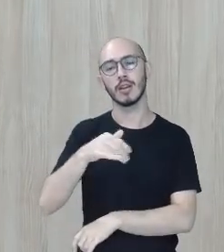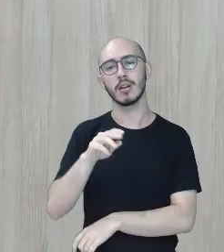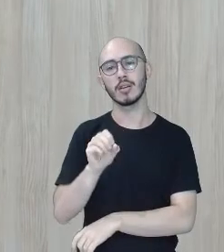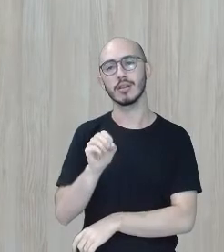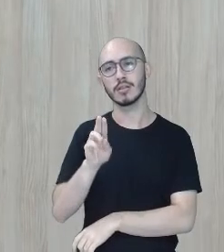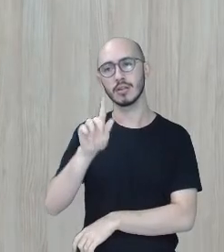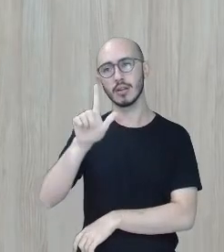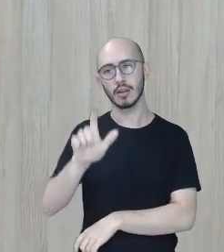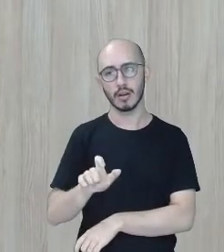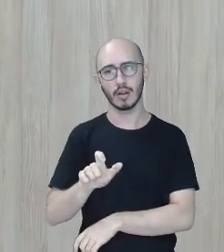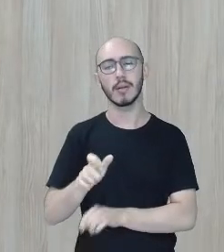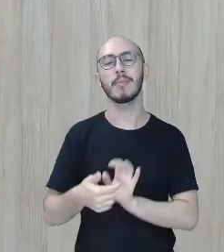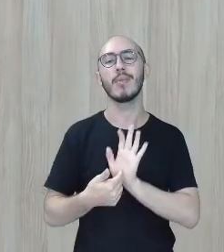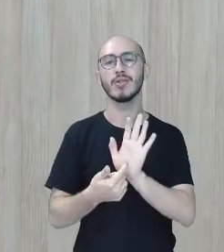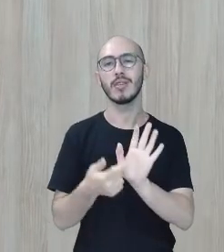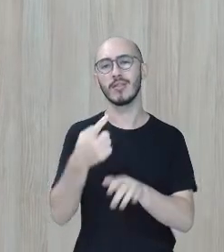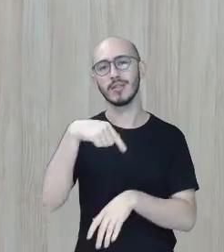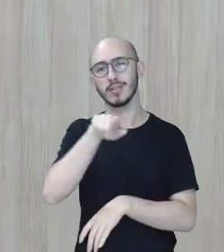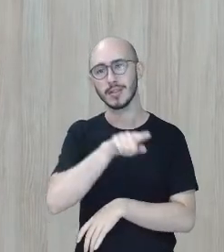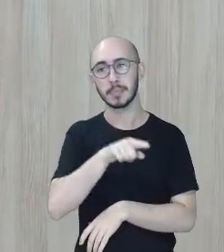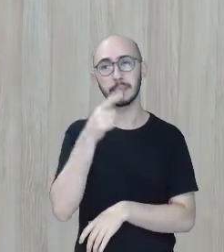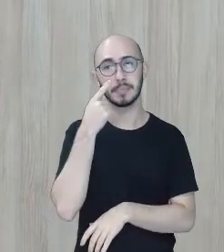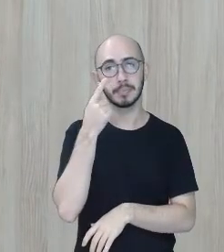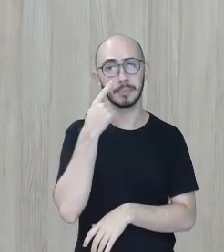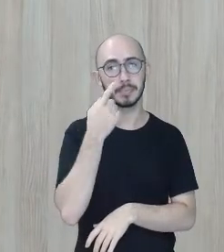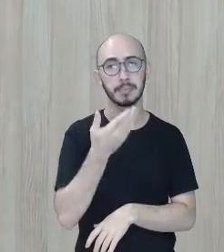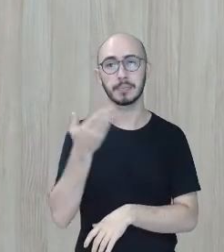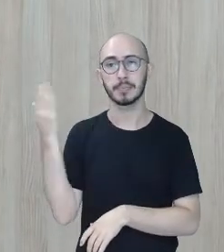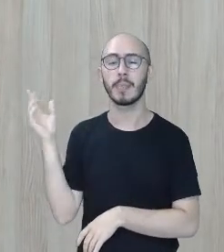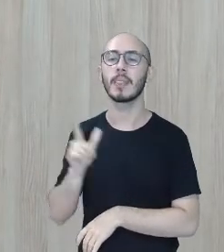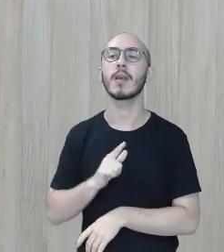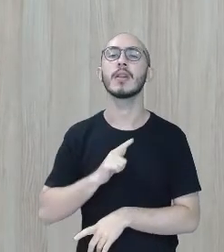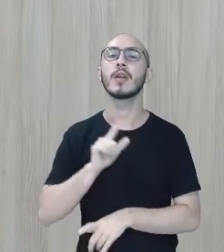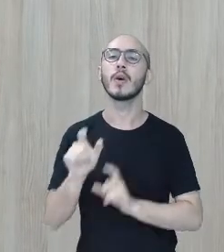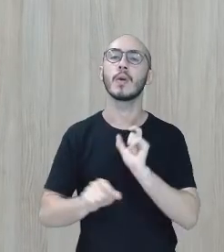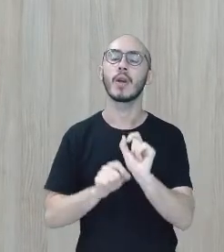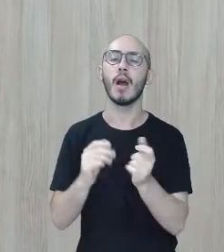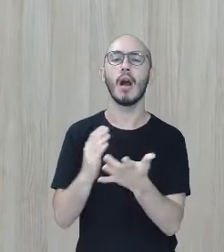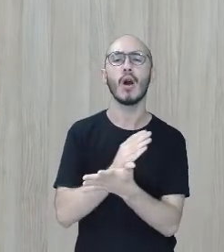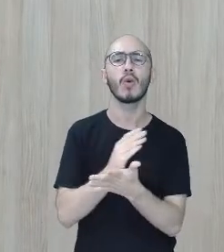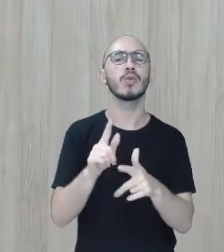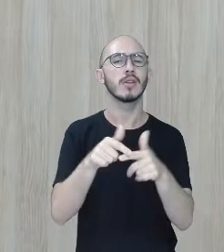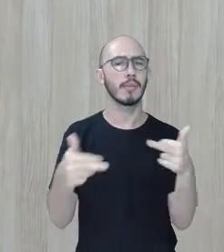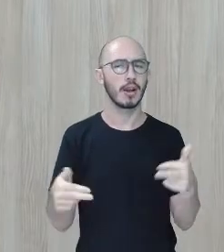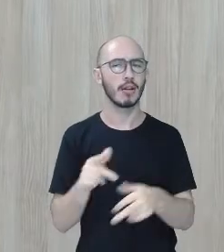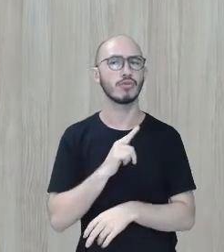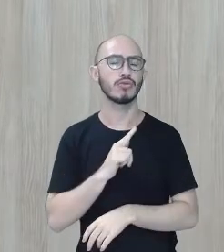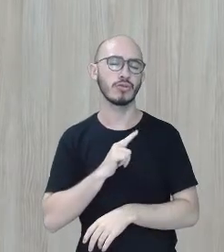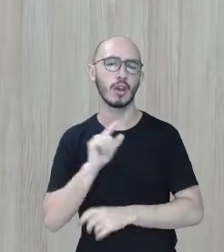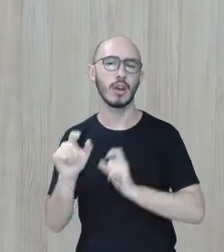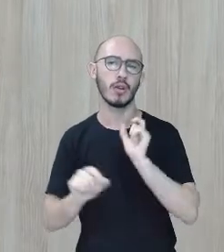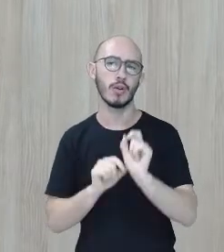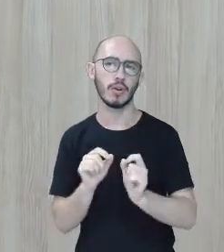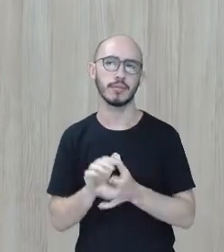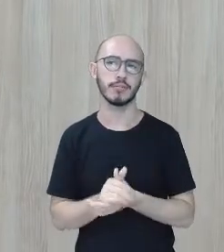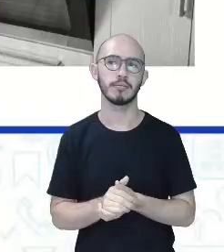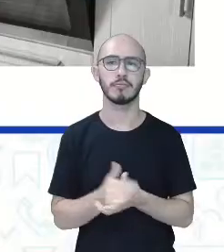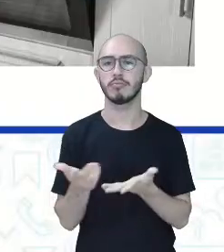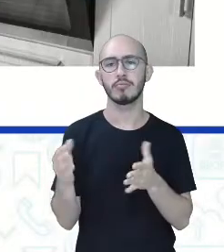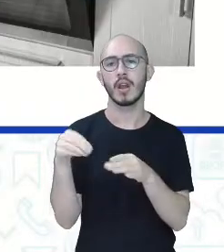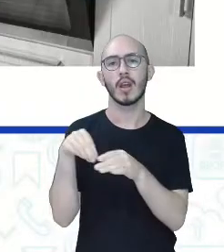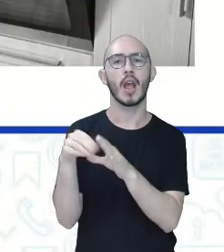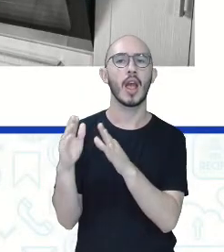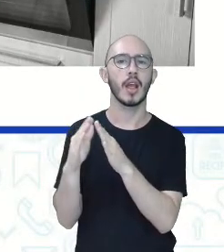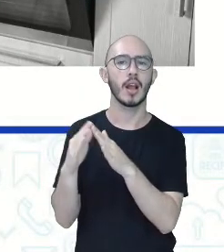estou trazendo para vocês. E nós temos, assim, alguns aparelhos, né, domésticos